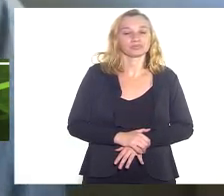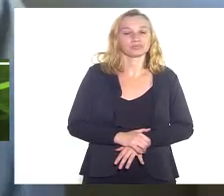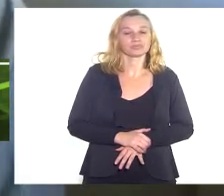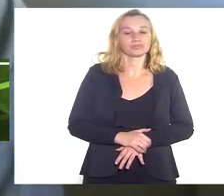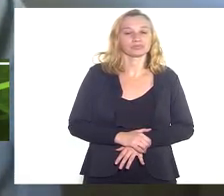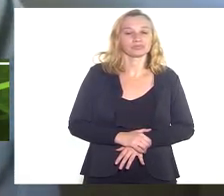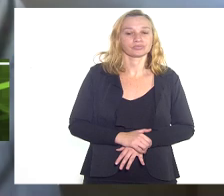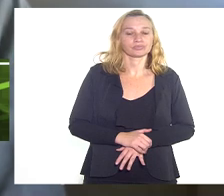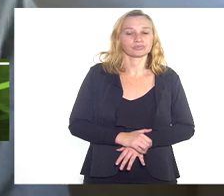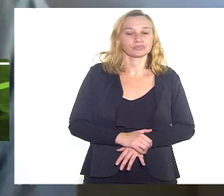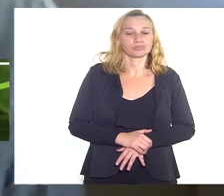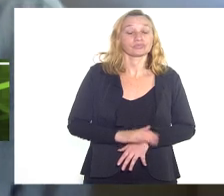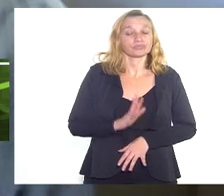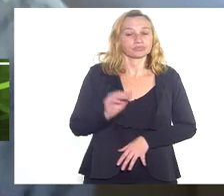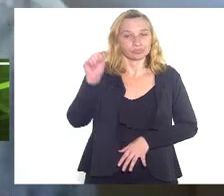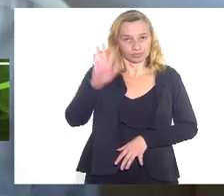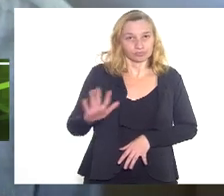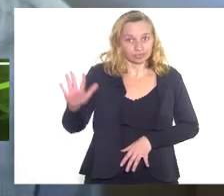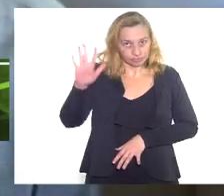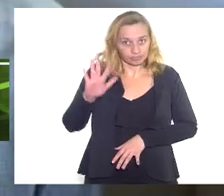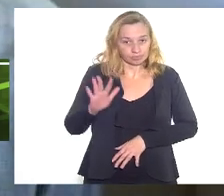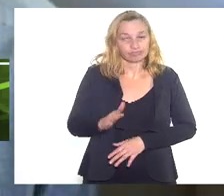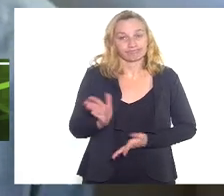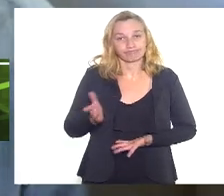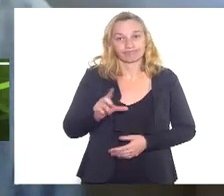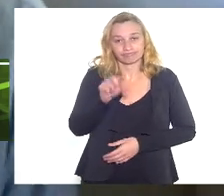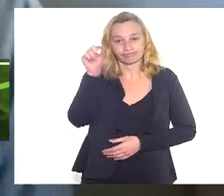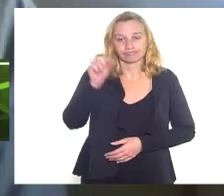caráter geral.